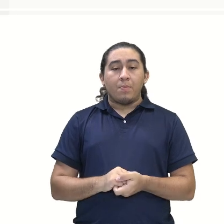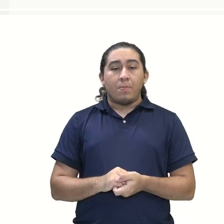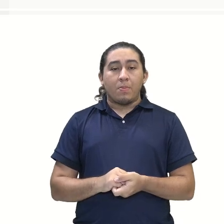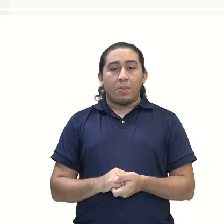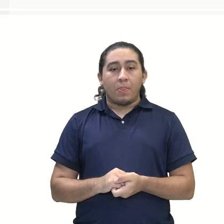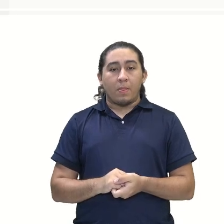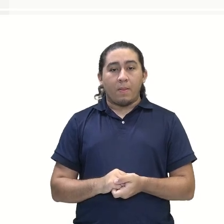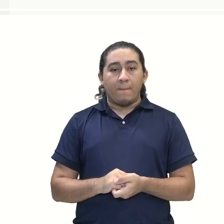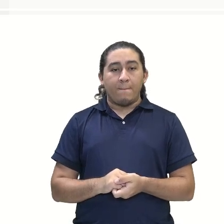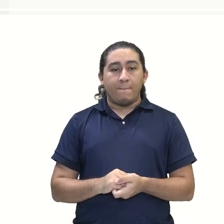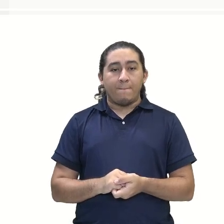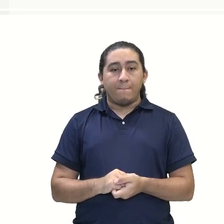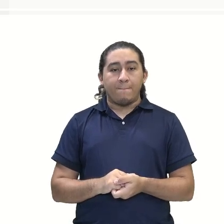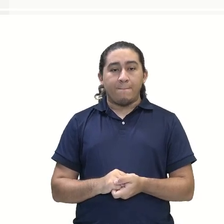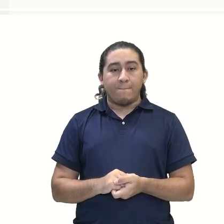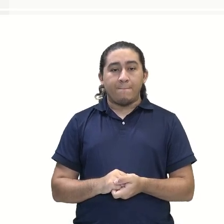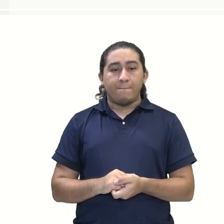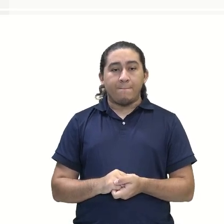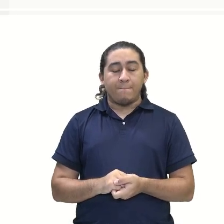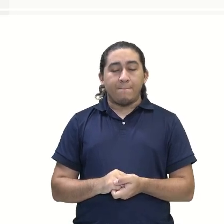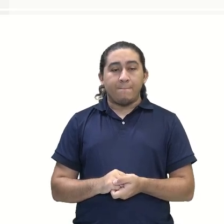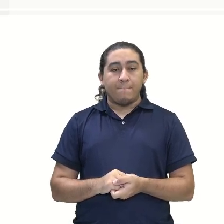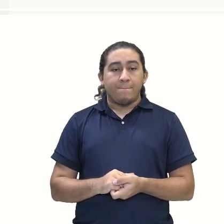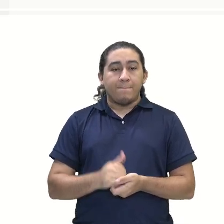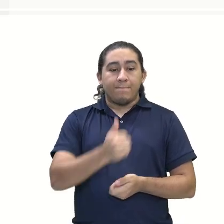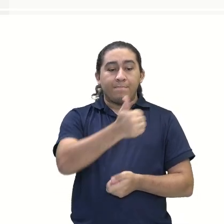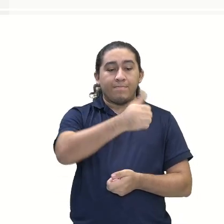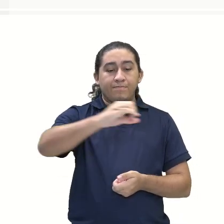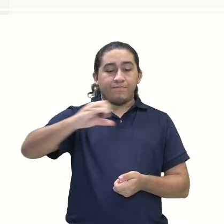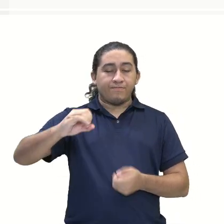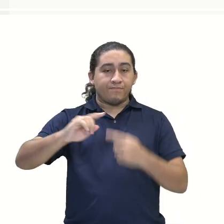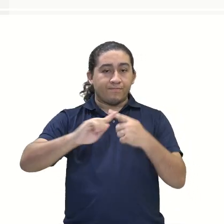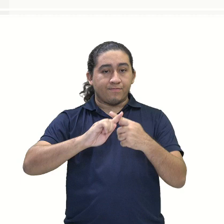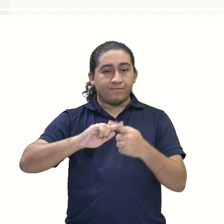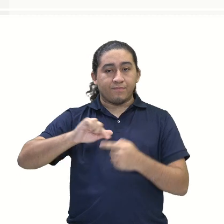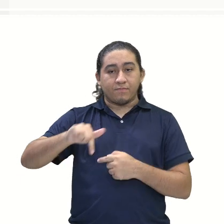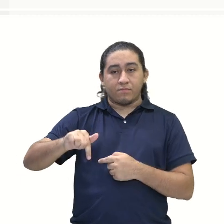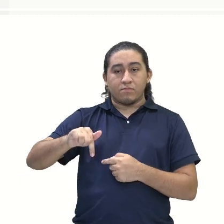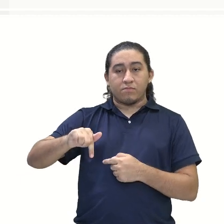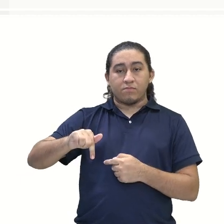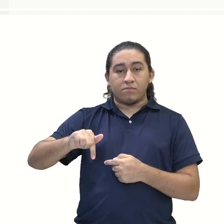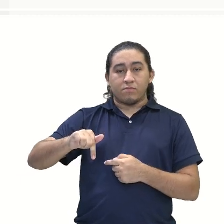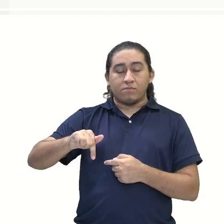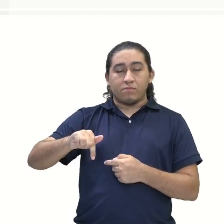0,7 vezes 100. Então, vai ficar 100 vezes